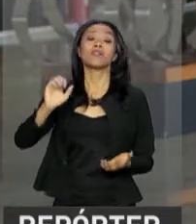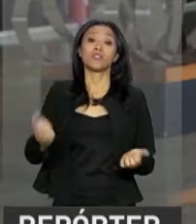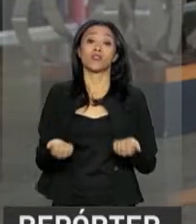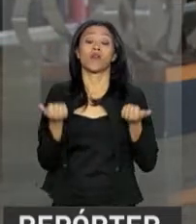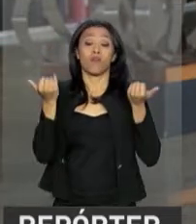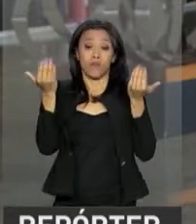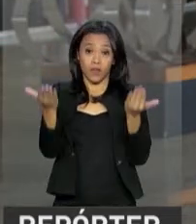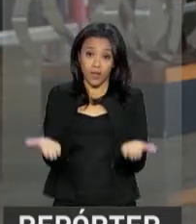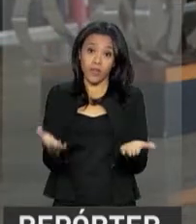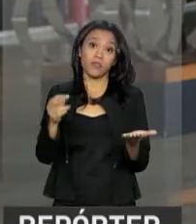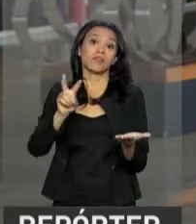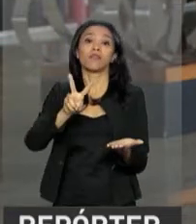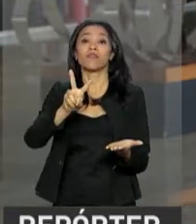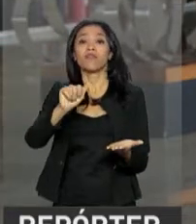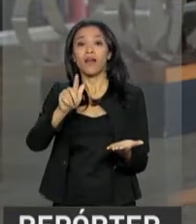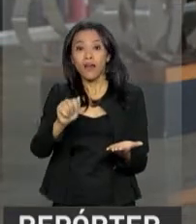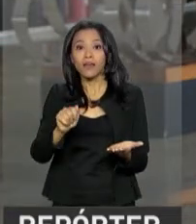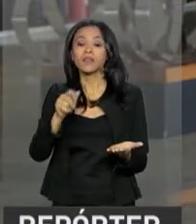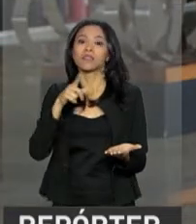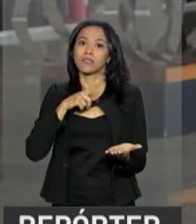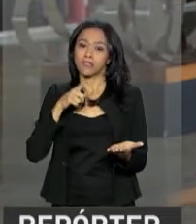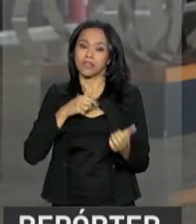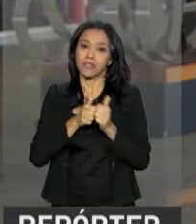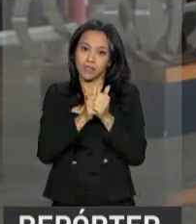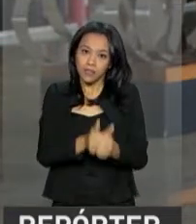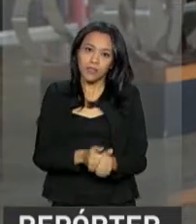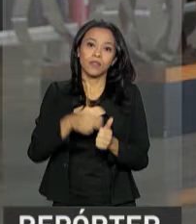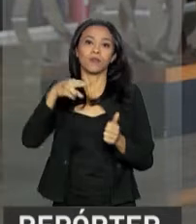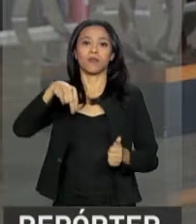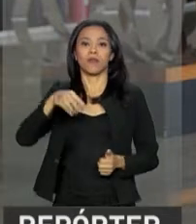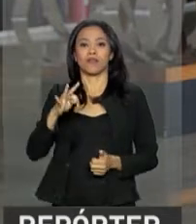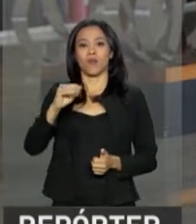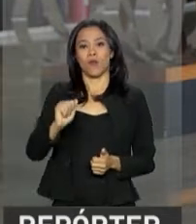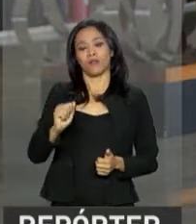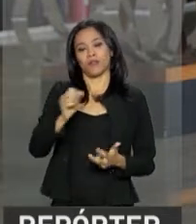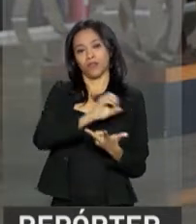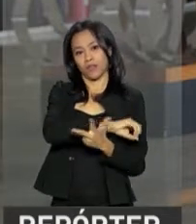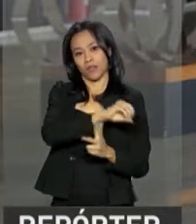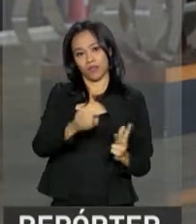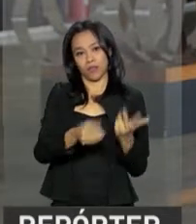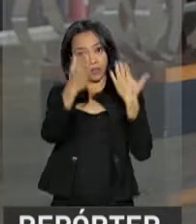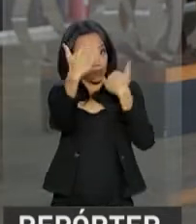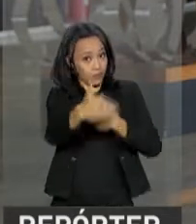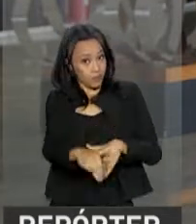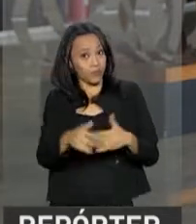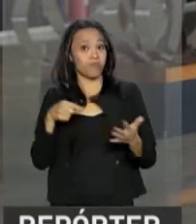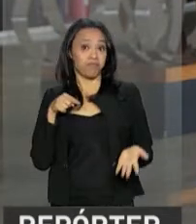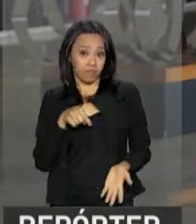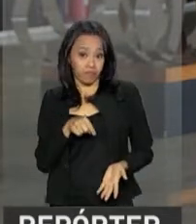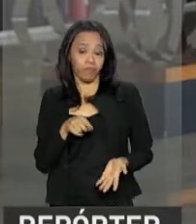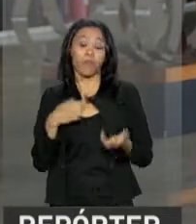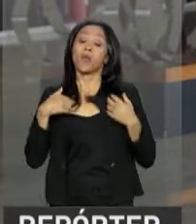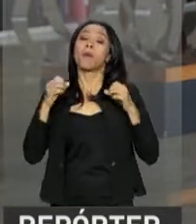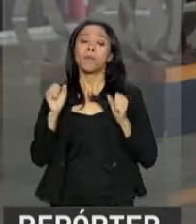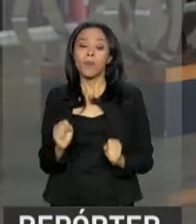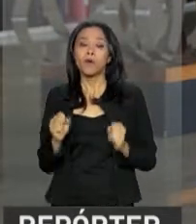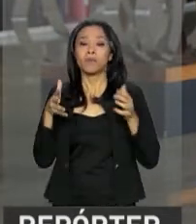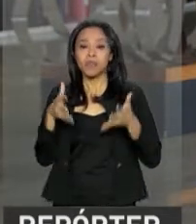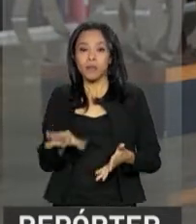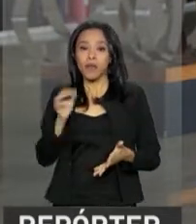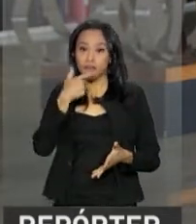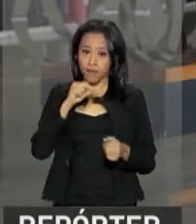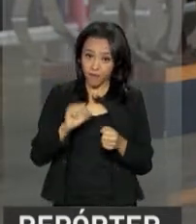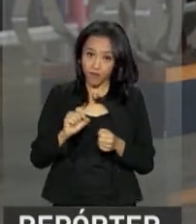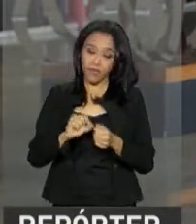vagas a estudantes com base na nota do exame nacional do ensino médio o enem pode participar quem fez a prova